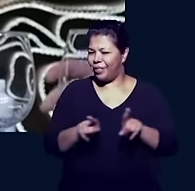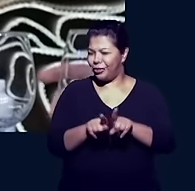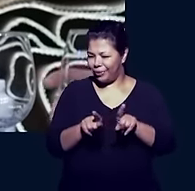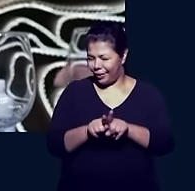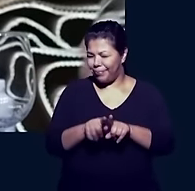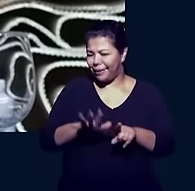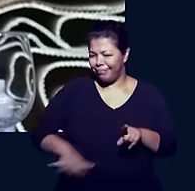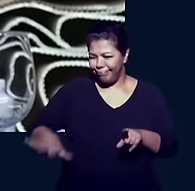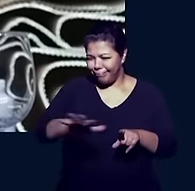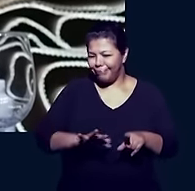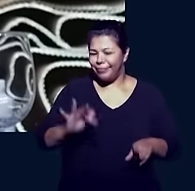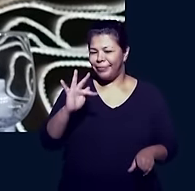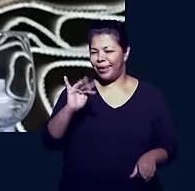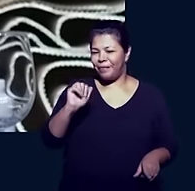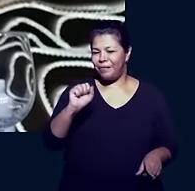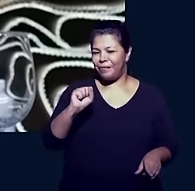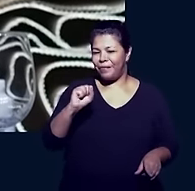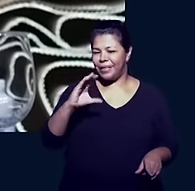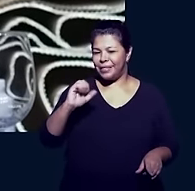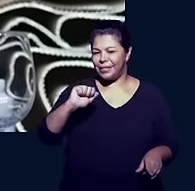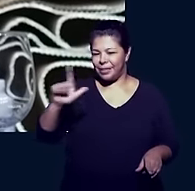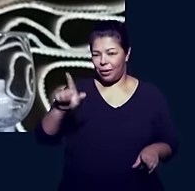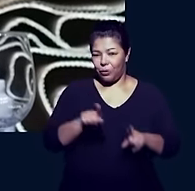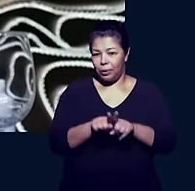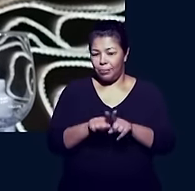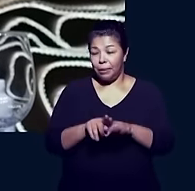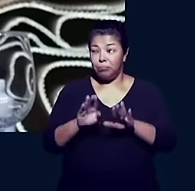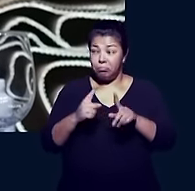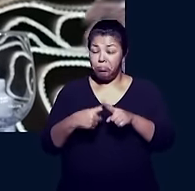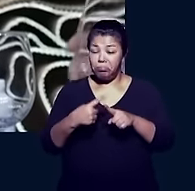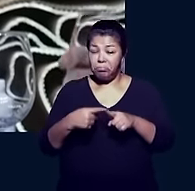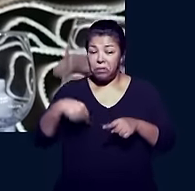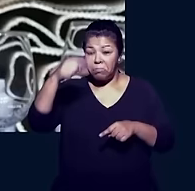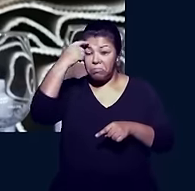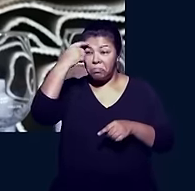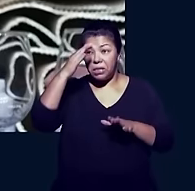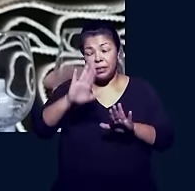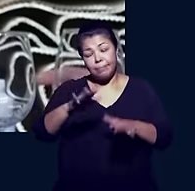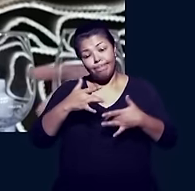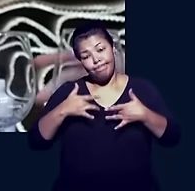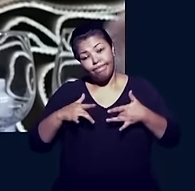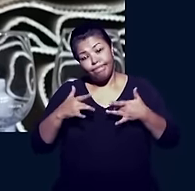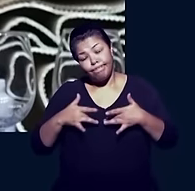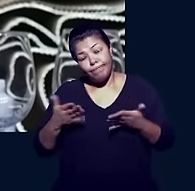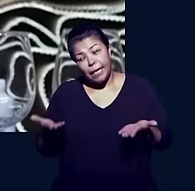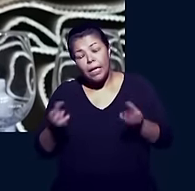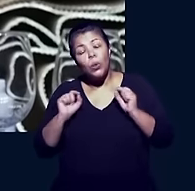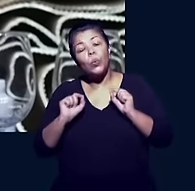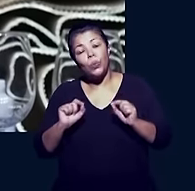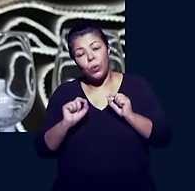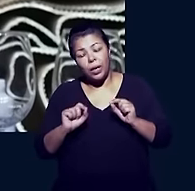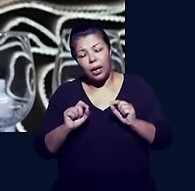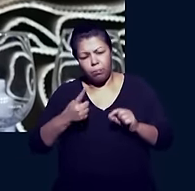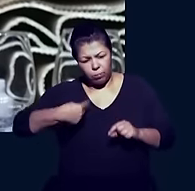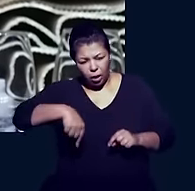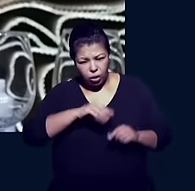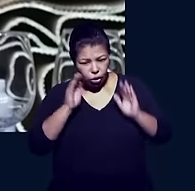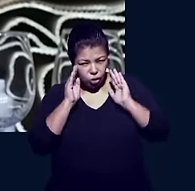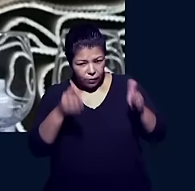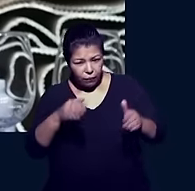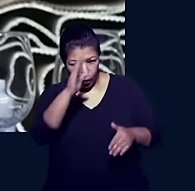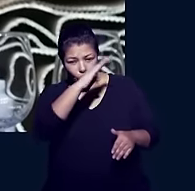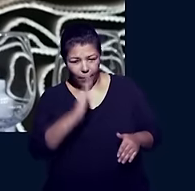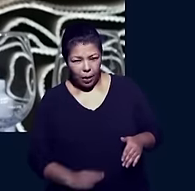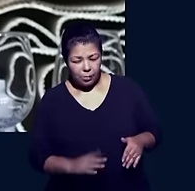dizer eu acho que quando quando a gente para e olha é uma pena que eu tenho essa visão porque mas V explicar por quê quando a gente olha pro Brasil nesse momento o